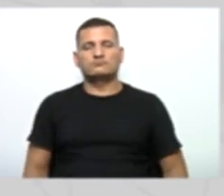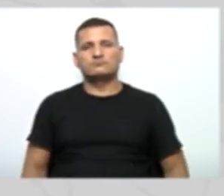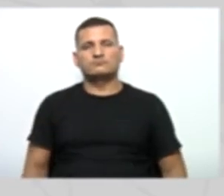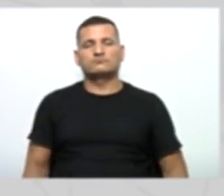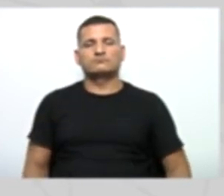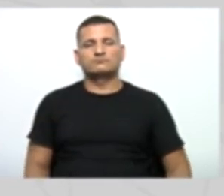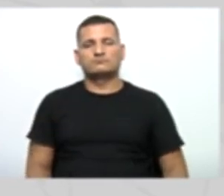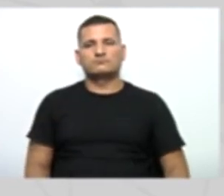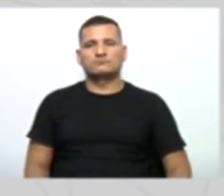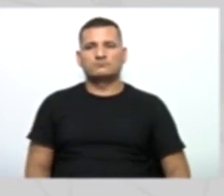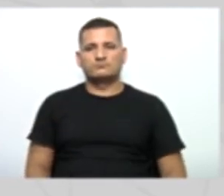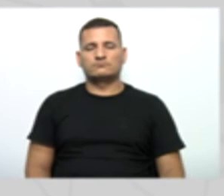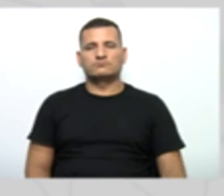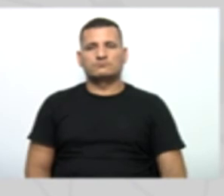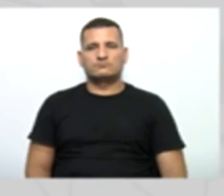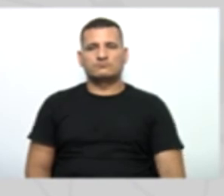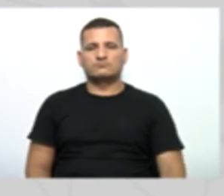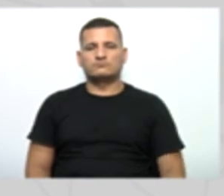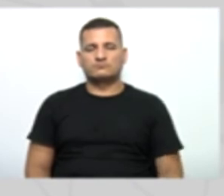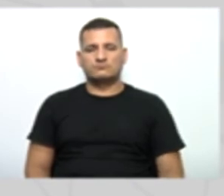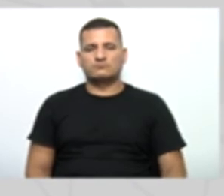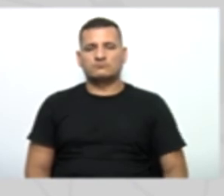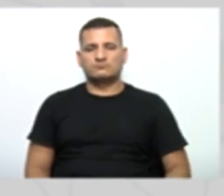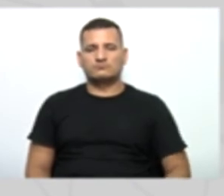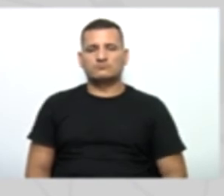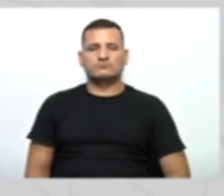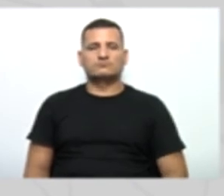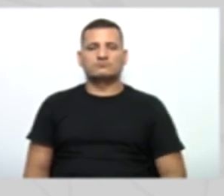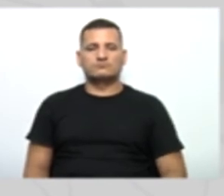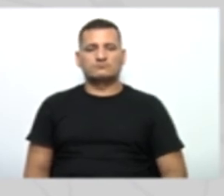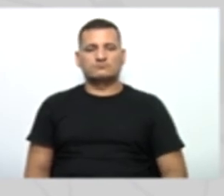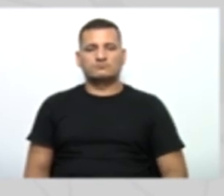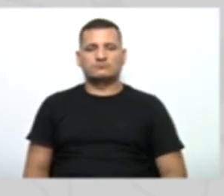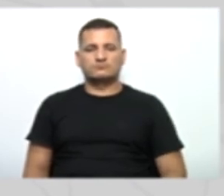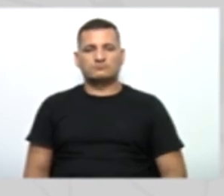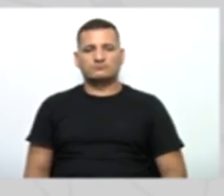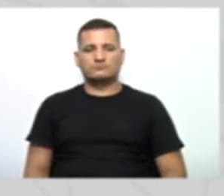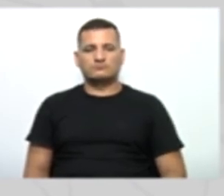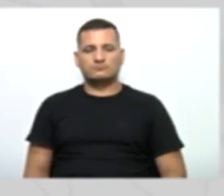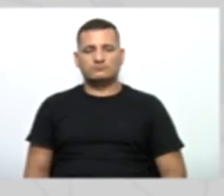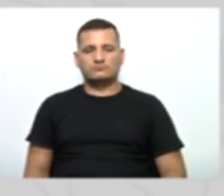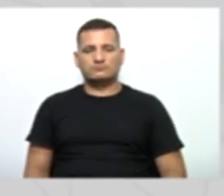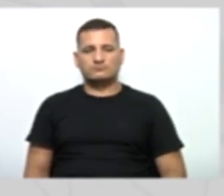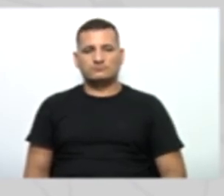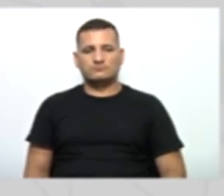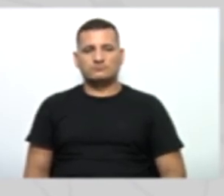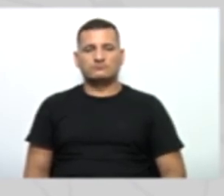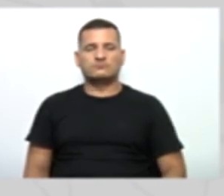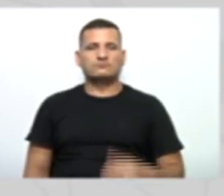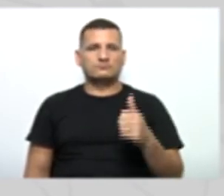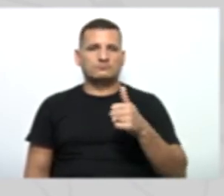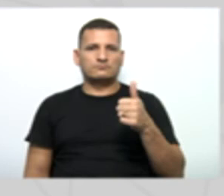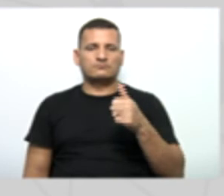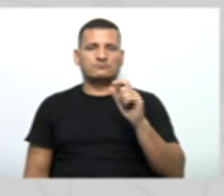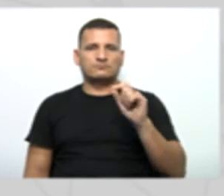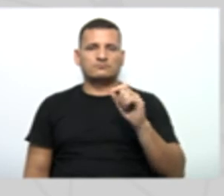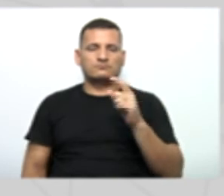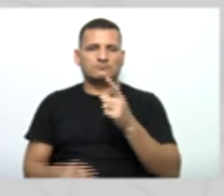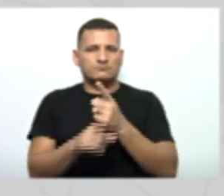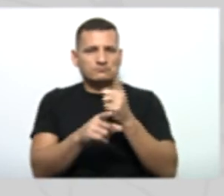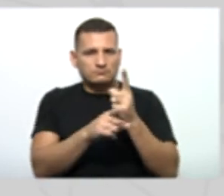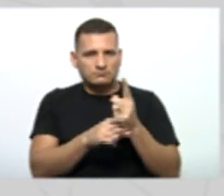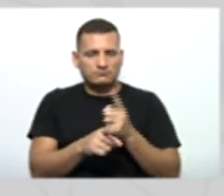para vocês aqui. E aí o que acontece? Vamos lá. Primeiro, identificou as